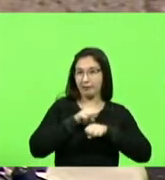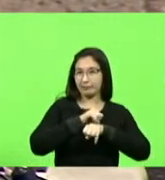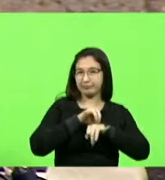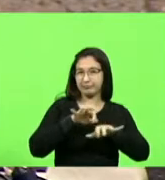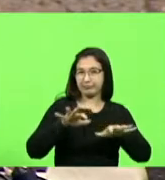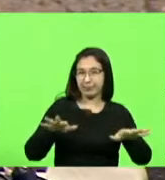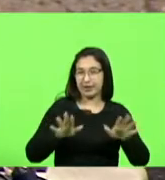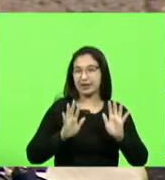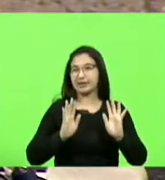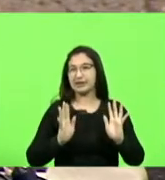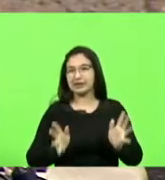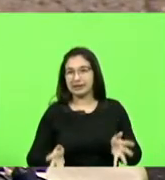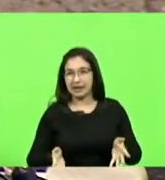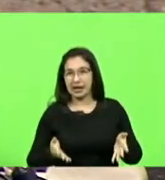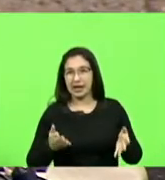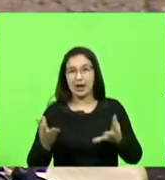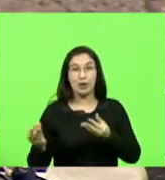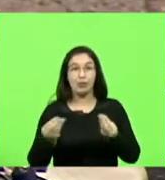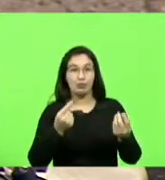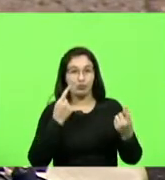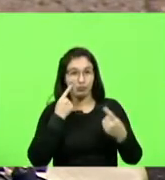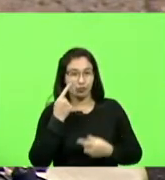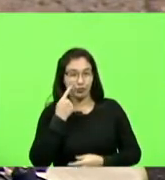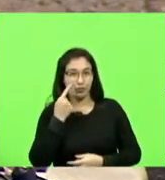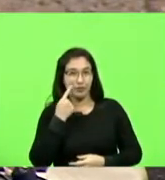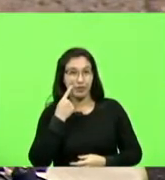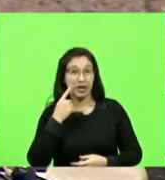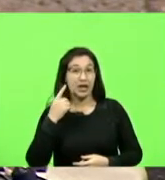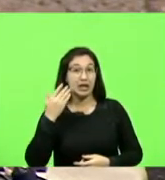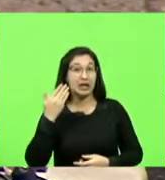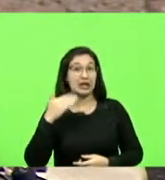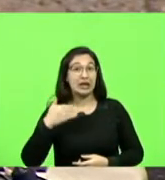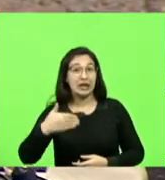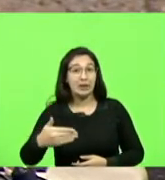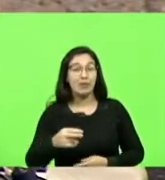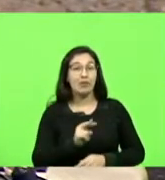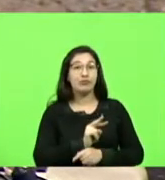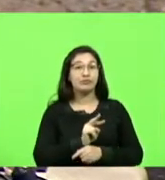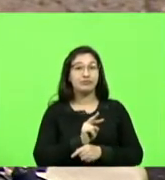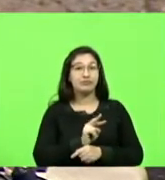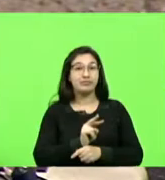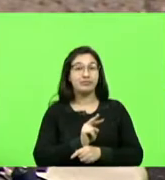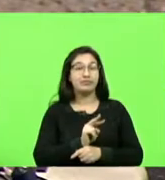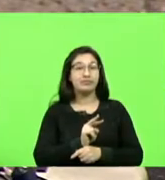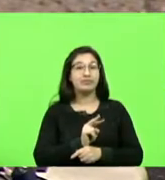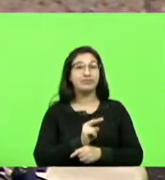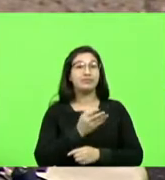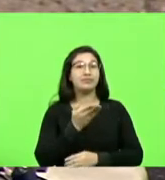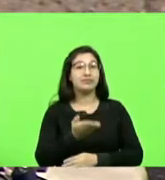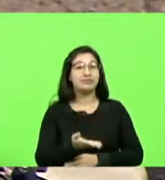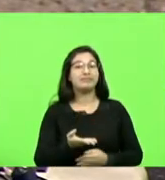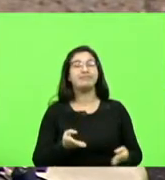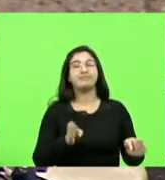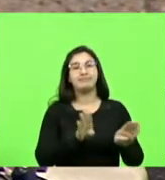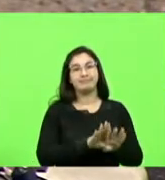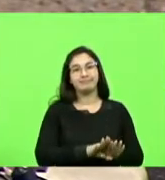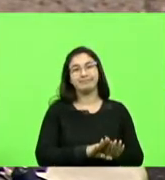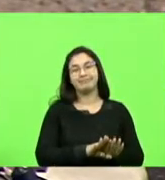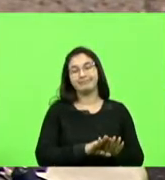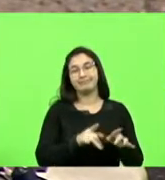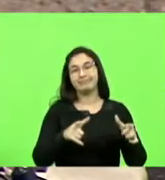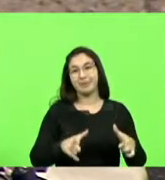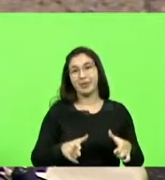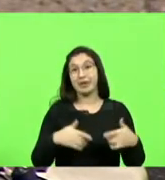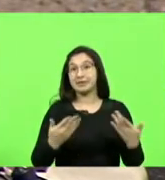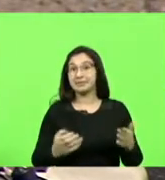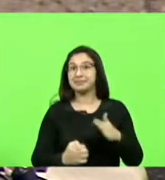sendo repercutido. No dia seguinte, a vigilância então apareceu lá e fechou o local. Então, a empresa,